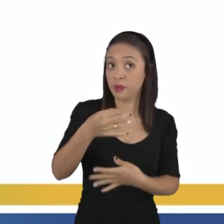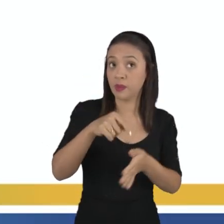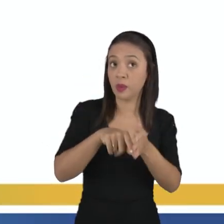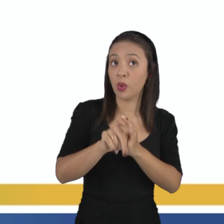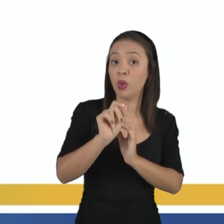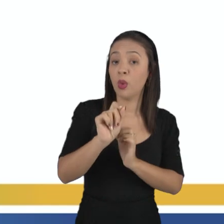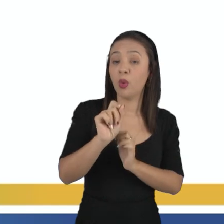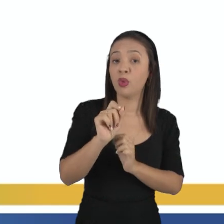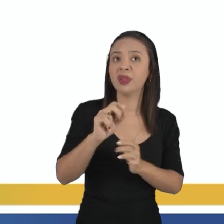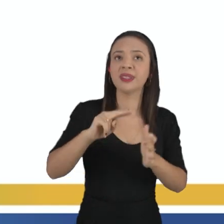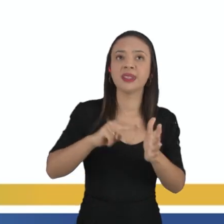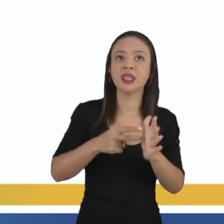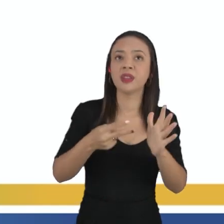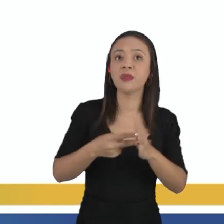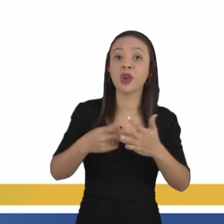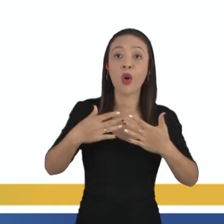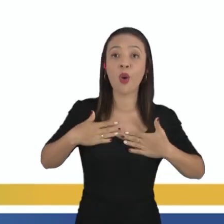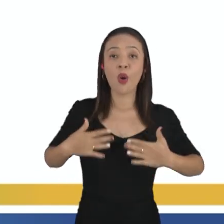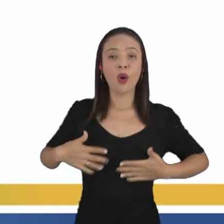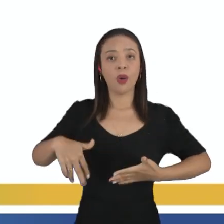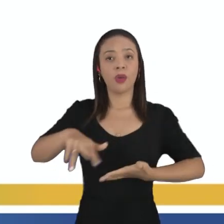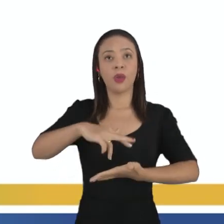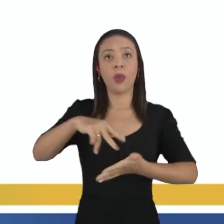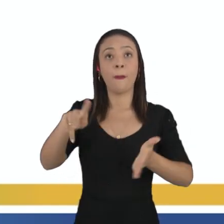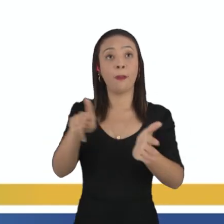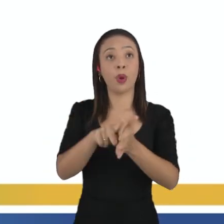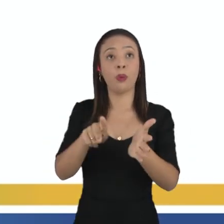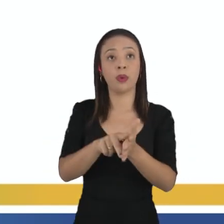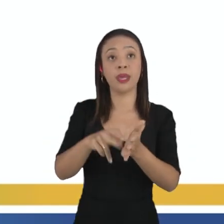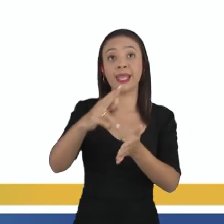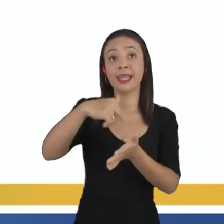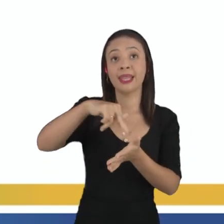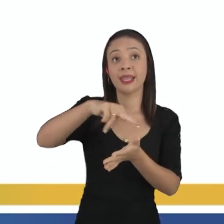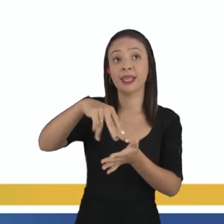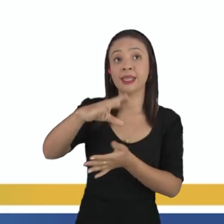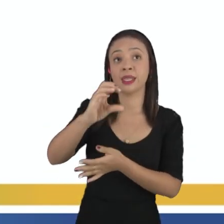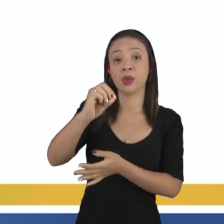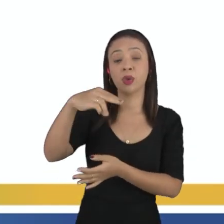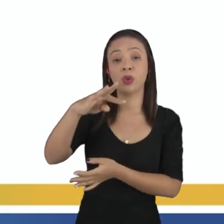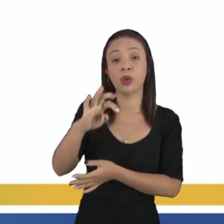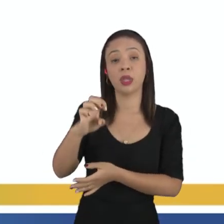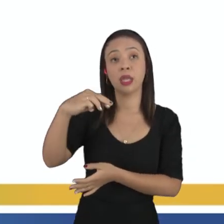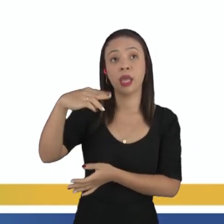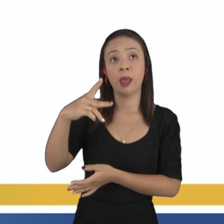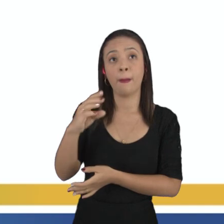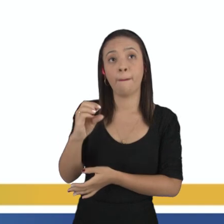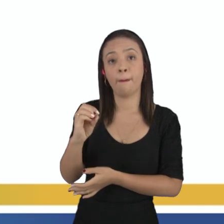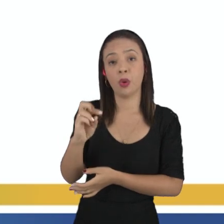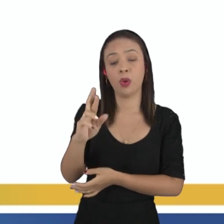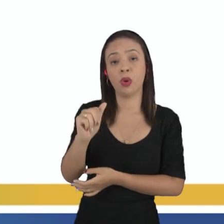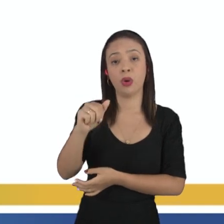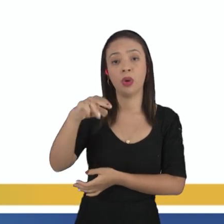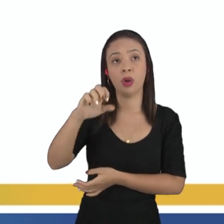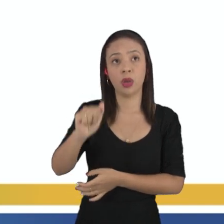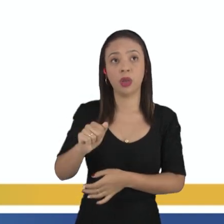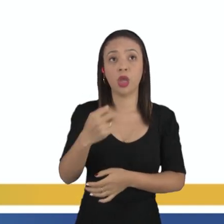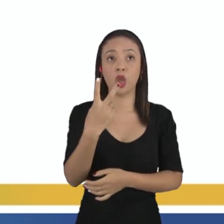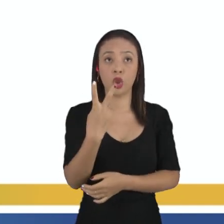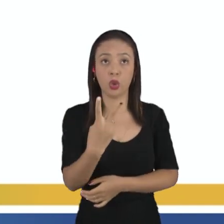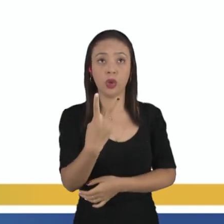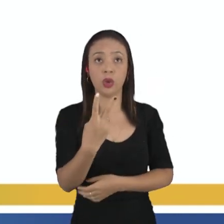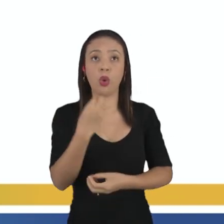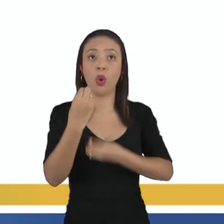corpo dançante na dança contemporânea. Segundo, como você pode definir o corpo na dança clássica e na dança